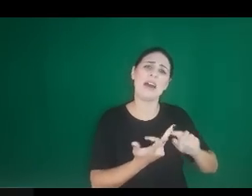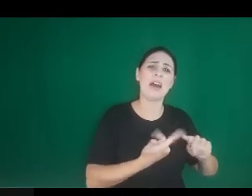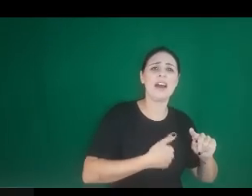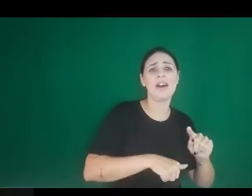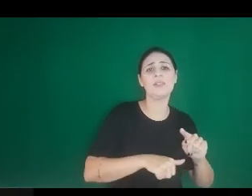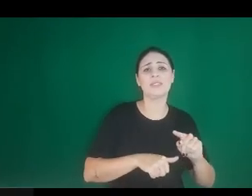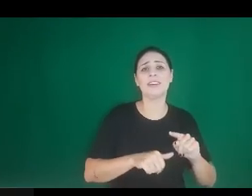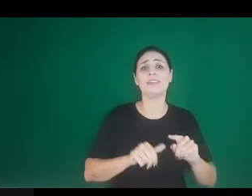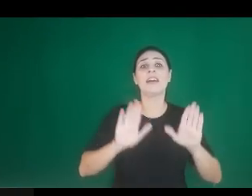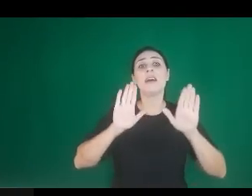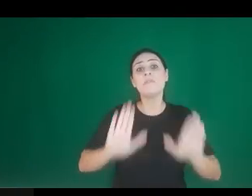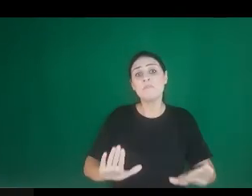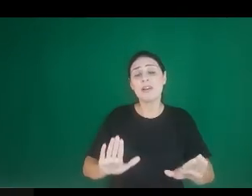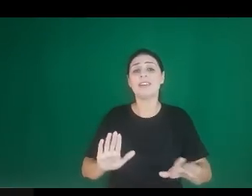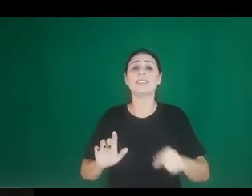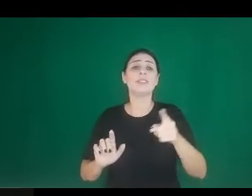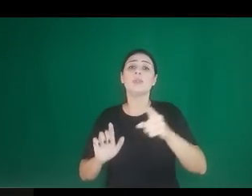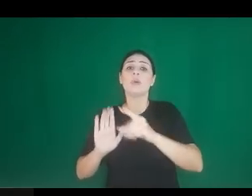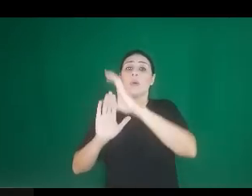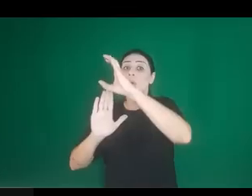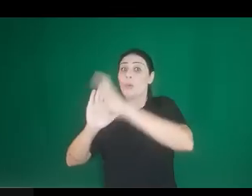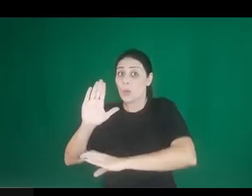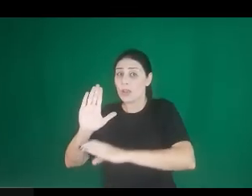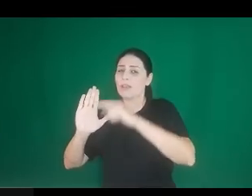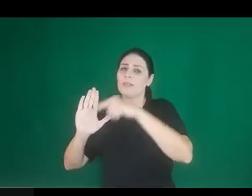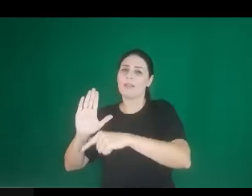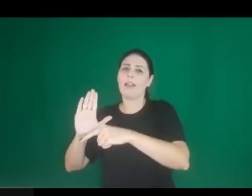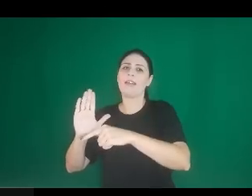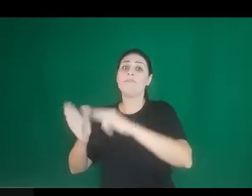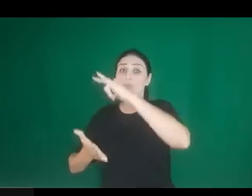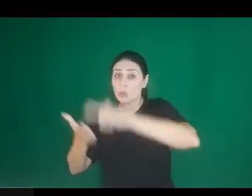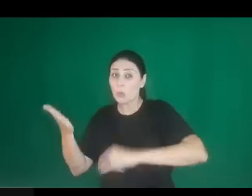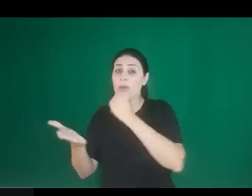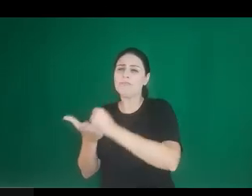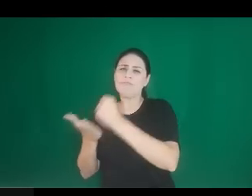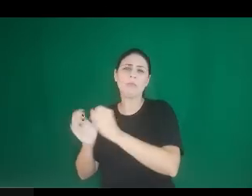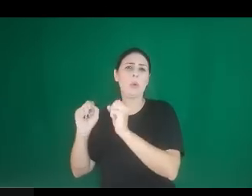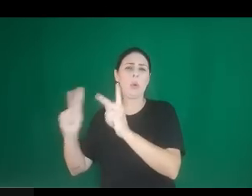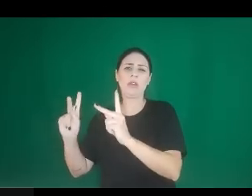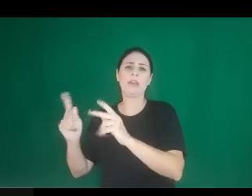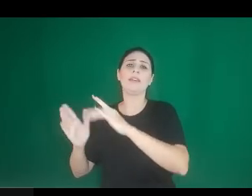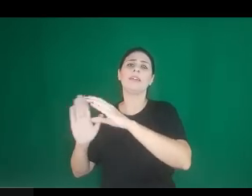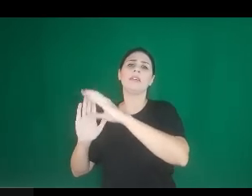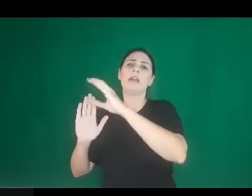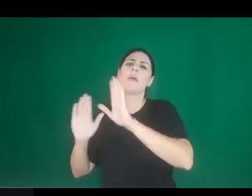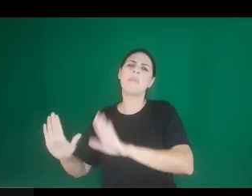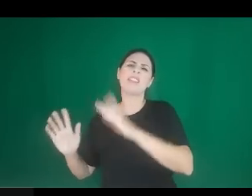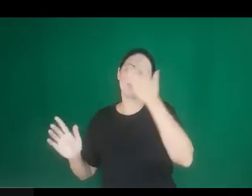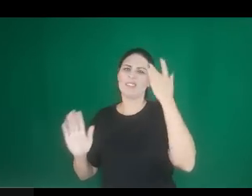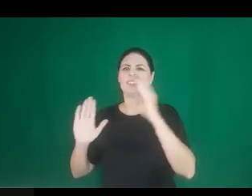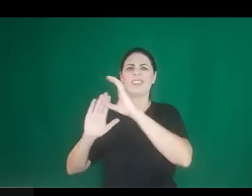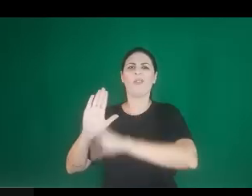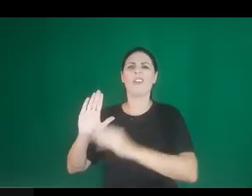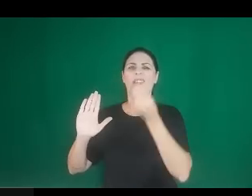da aula, o currículo que ficava em ação não era aquele que estava prescrito, como do município, o currículo que ficava em ação